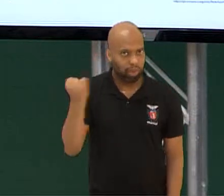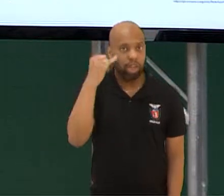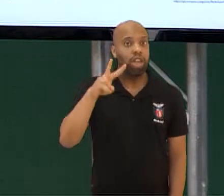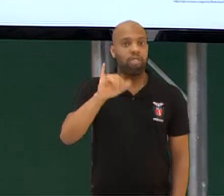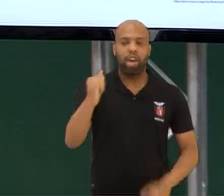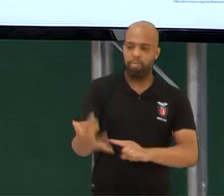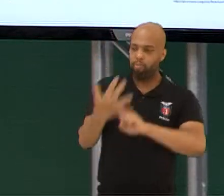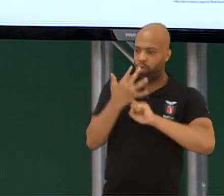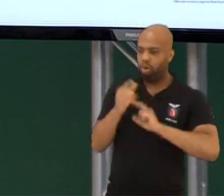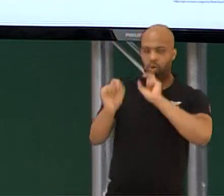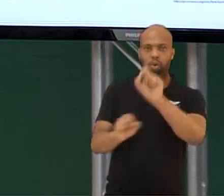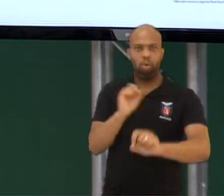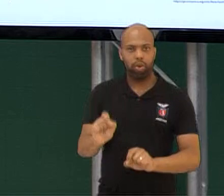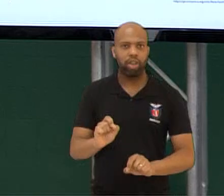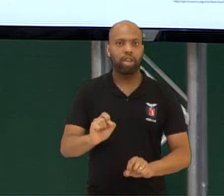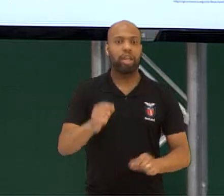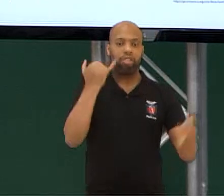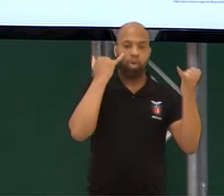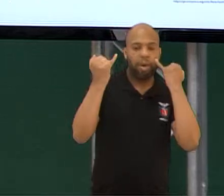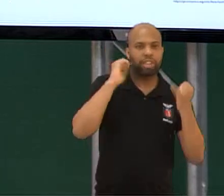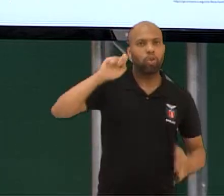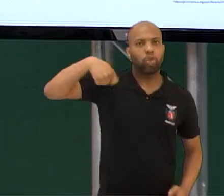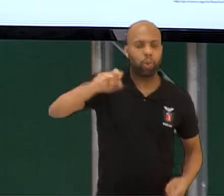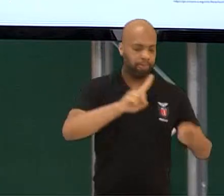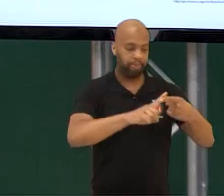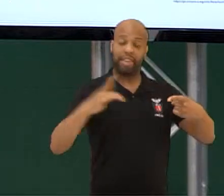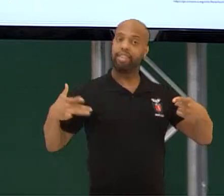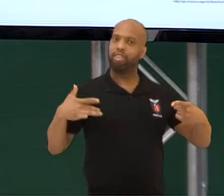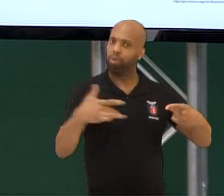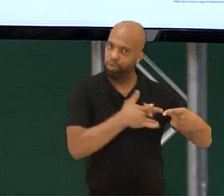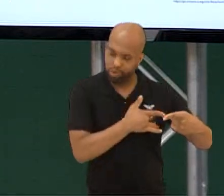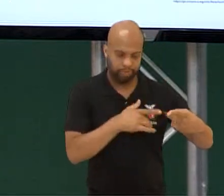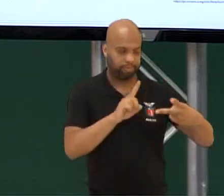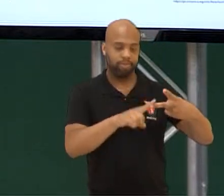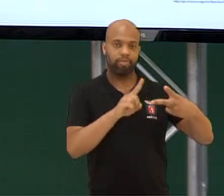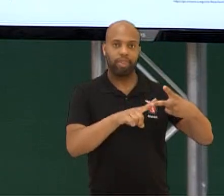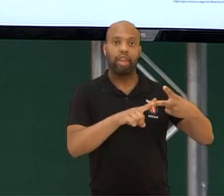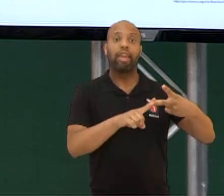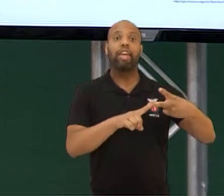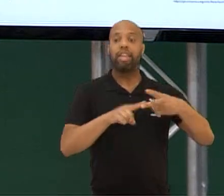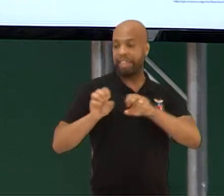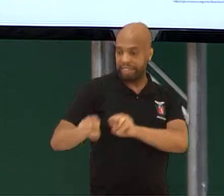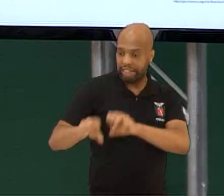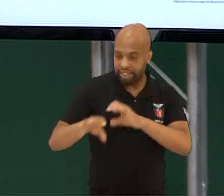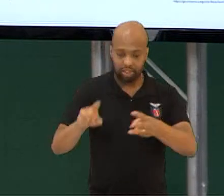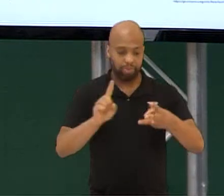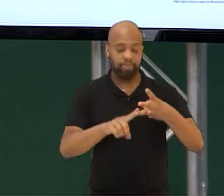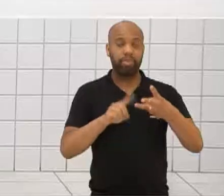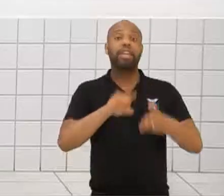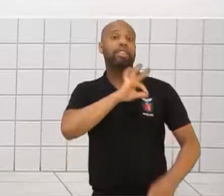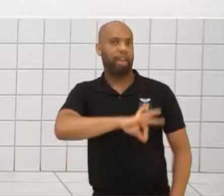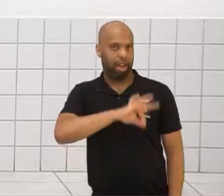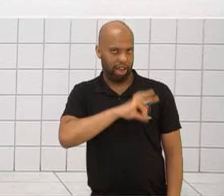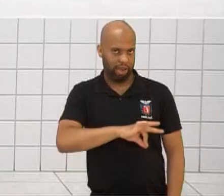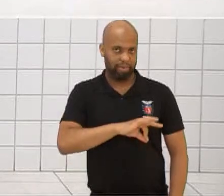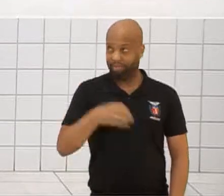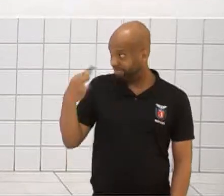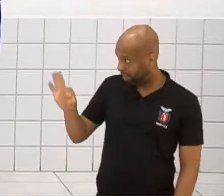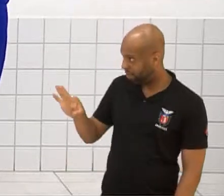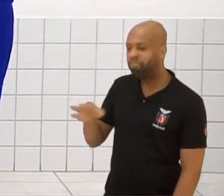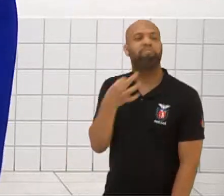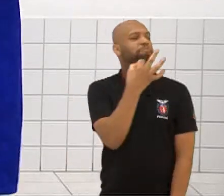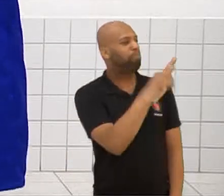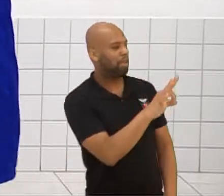vai nos trazer ali os dados de saúde, quando fala a questão da expectativa de vida, escolaridade e de renda. Não é isso, professora?